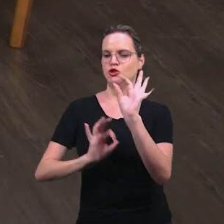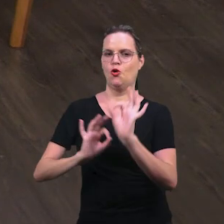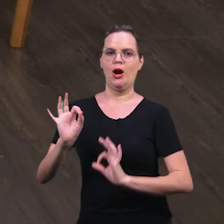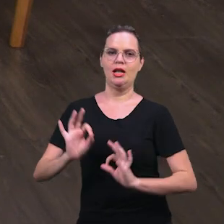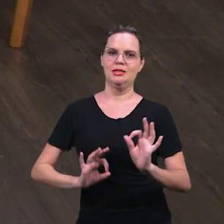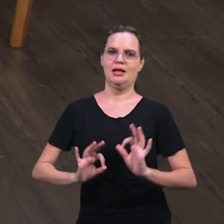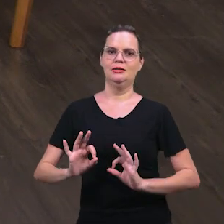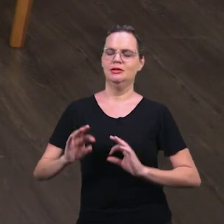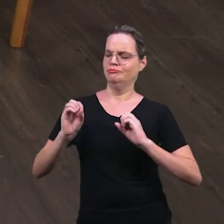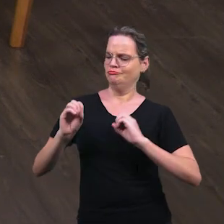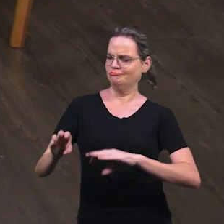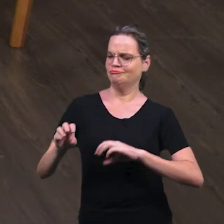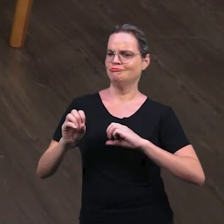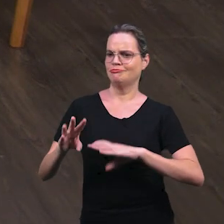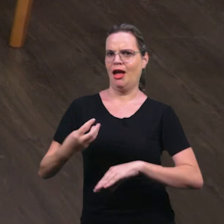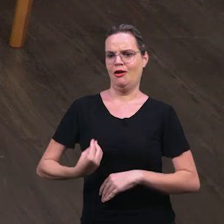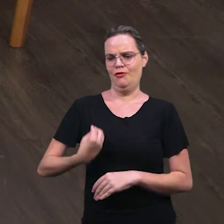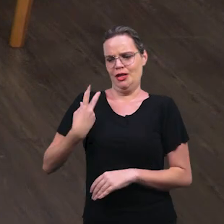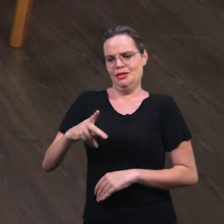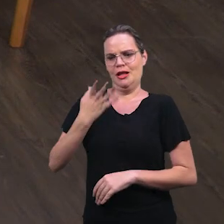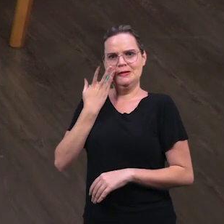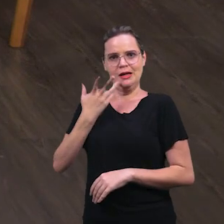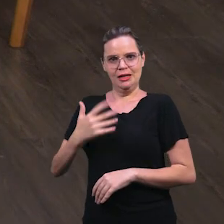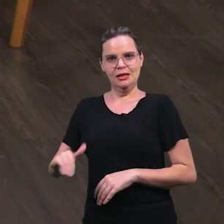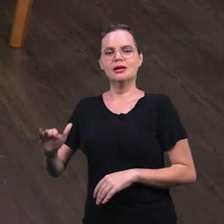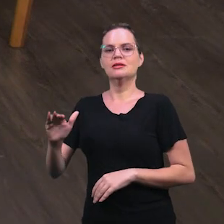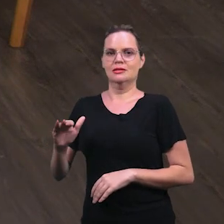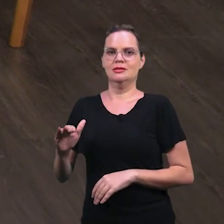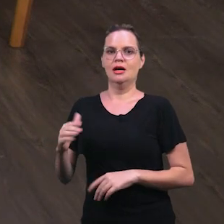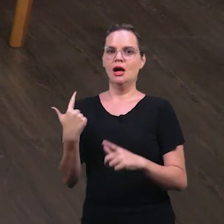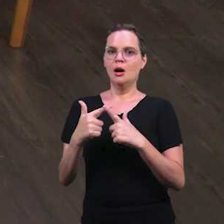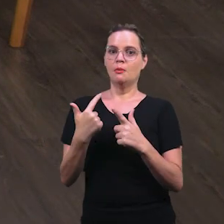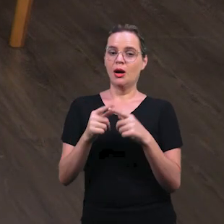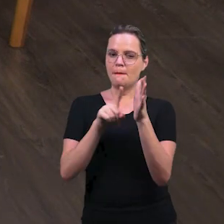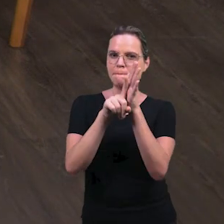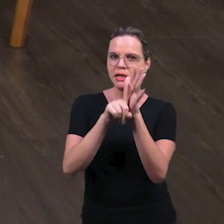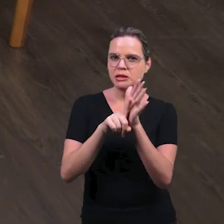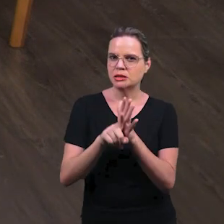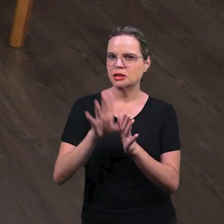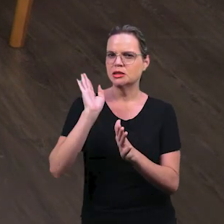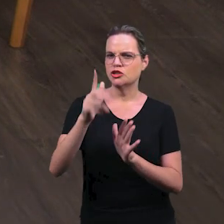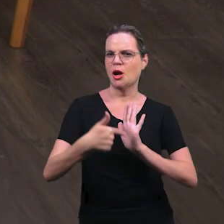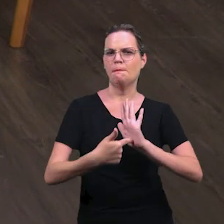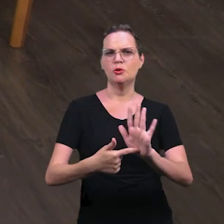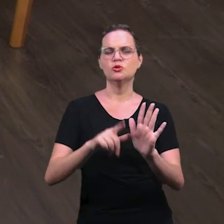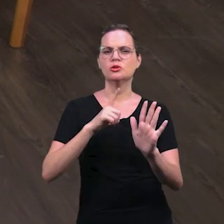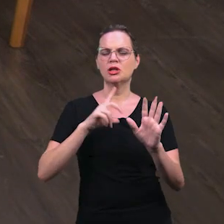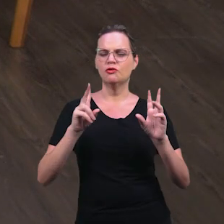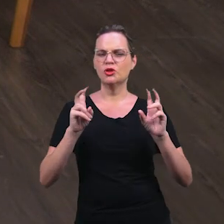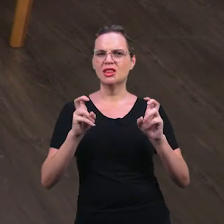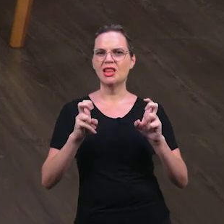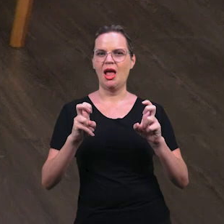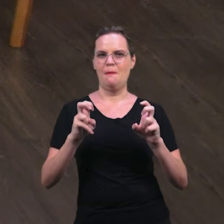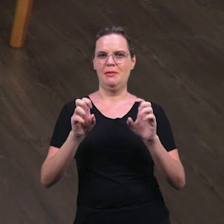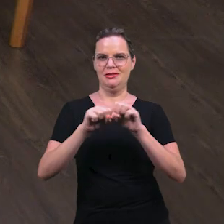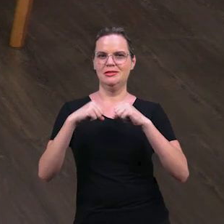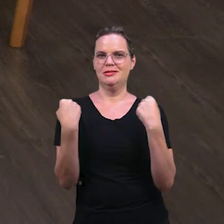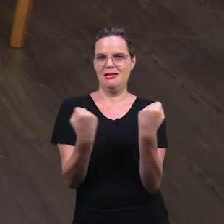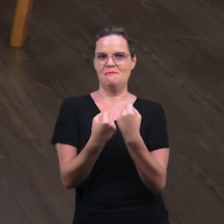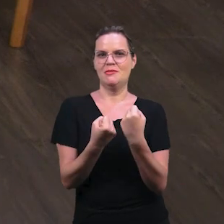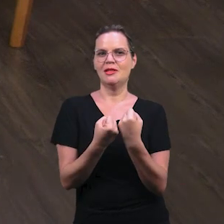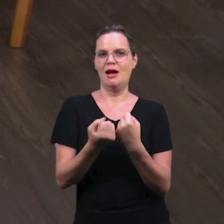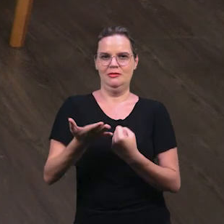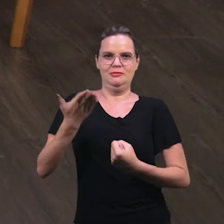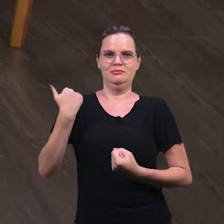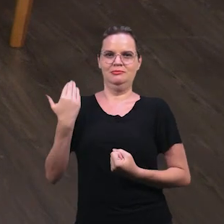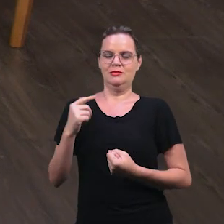de organizar essa vida da criança. E as ciências, elas já apontaram, foi até um tema dos